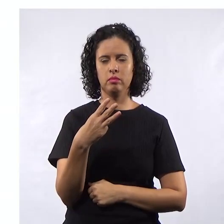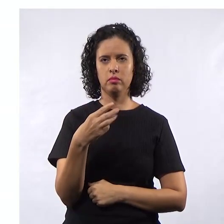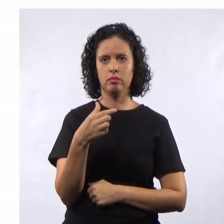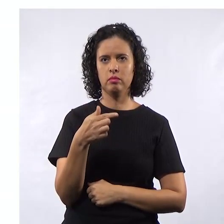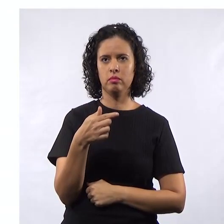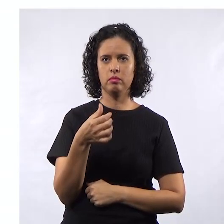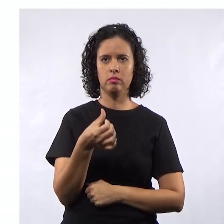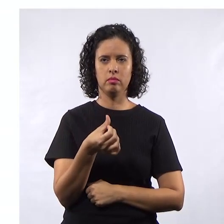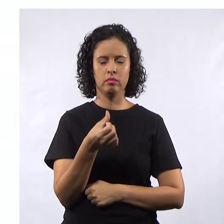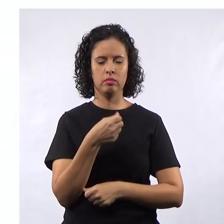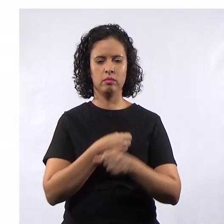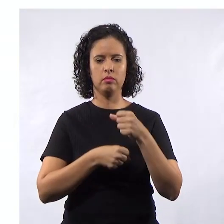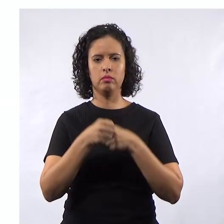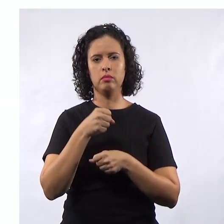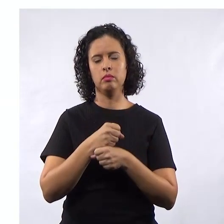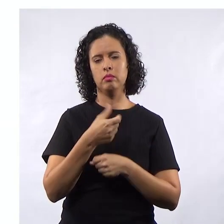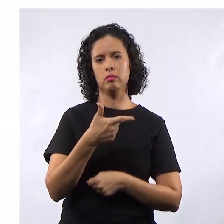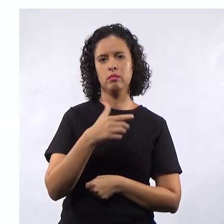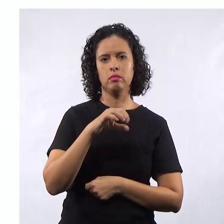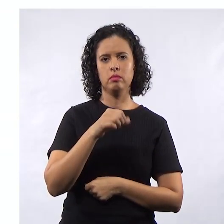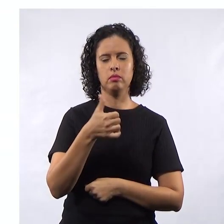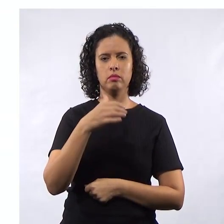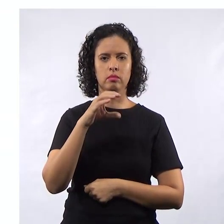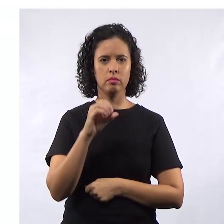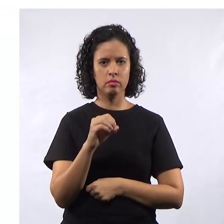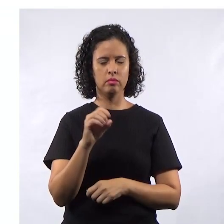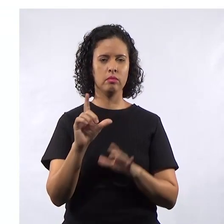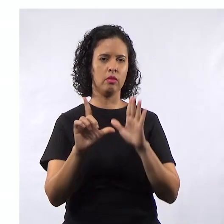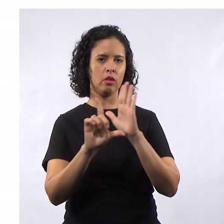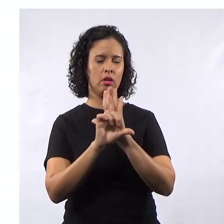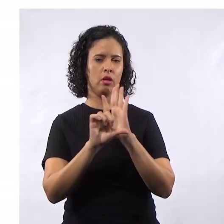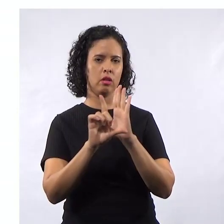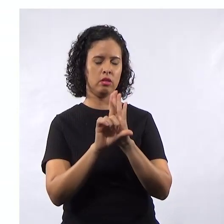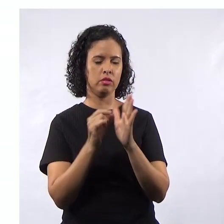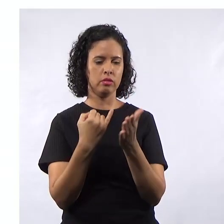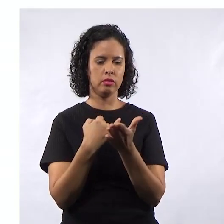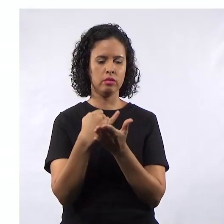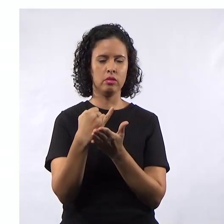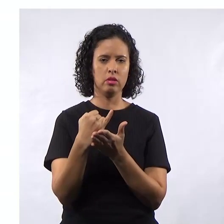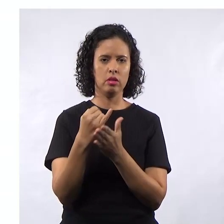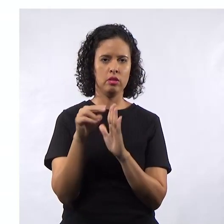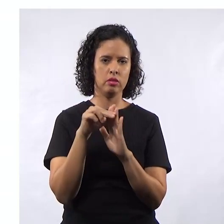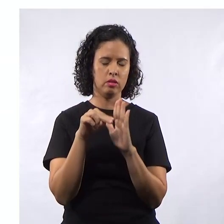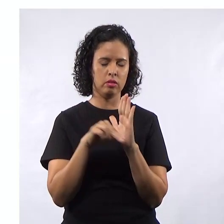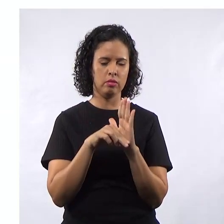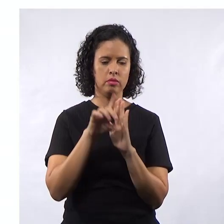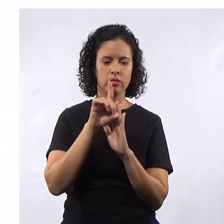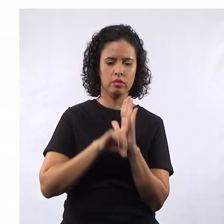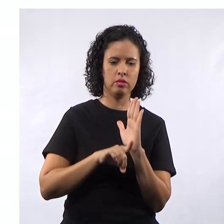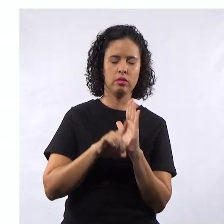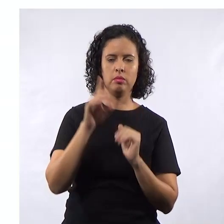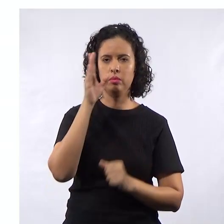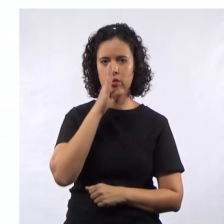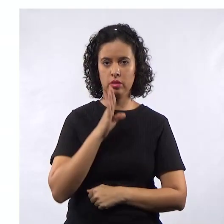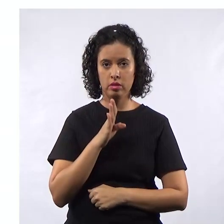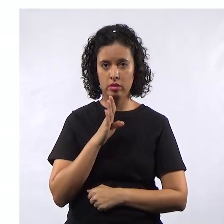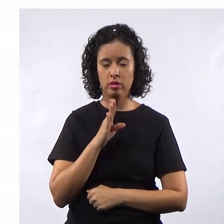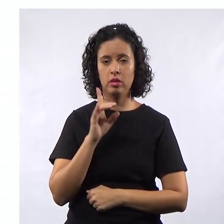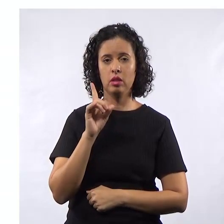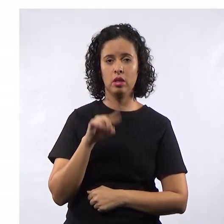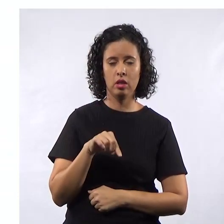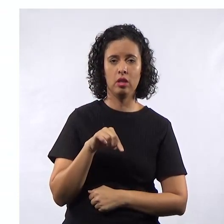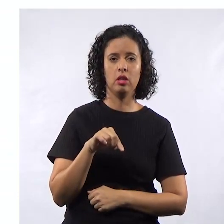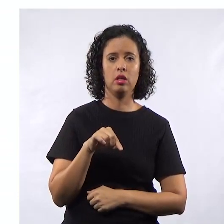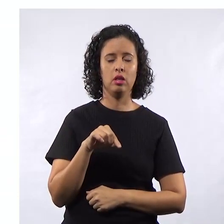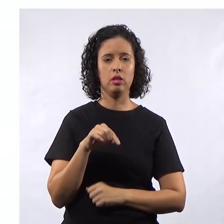12.376, lá de 2010, tá? Que é a nossa lei de introdução às normas do direito brasileiro, tá? Ela